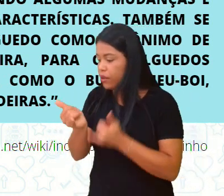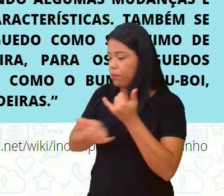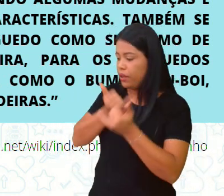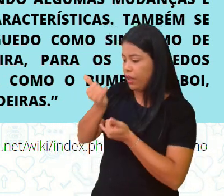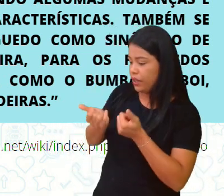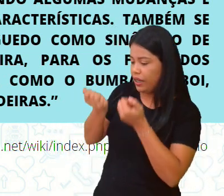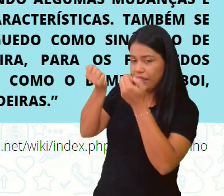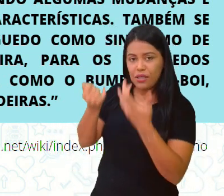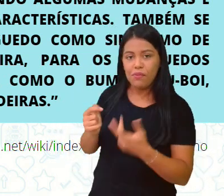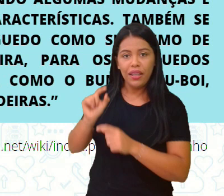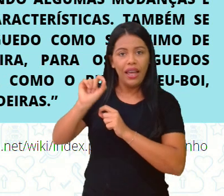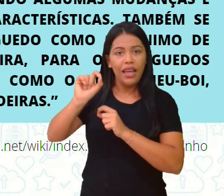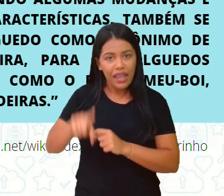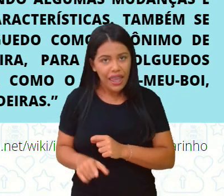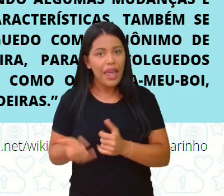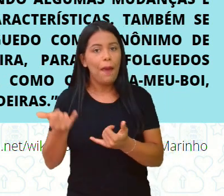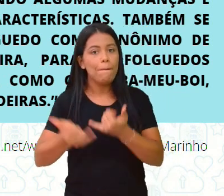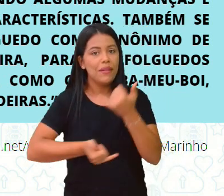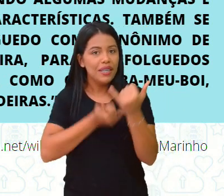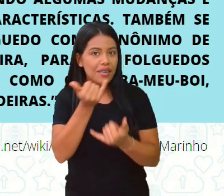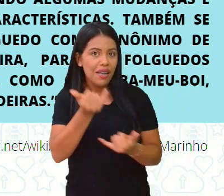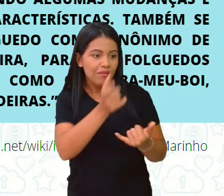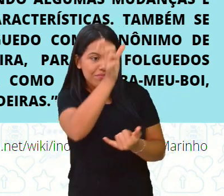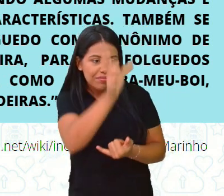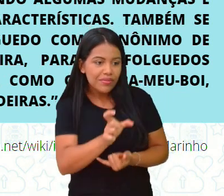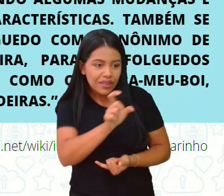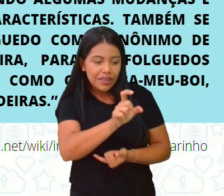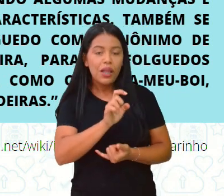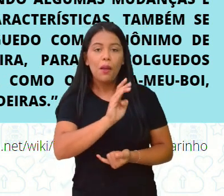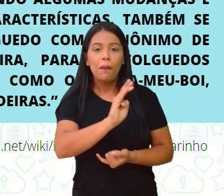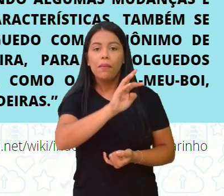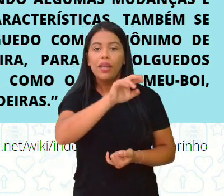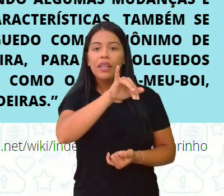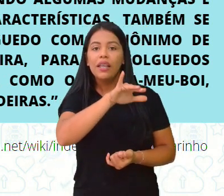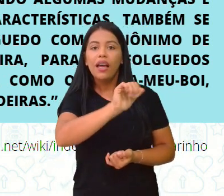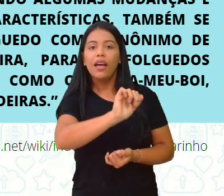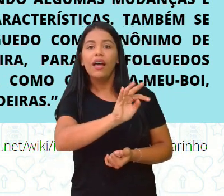de brincadeira, eles se chamam de brincantes, né?